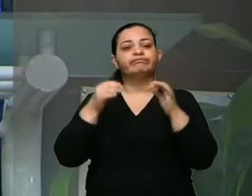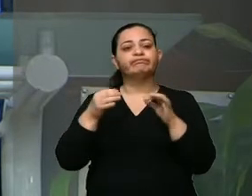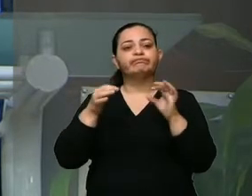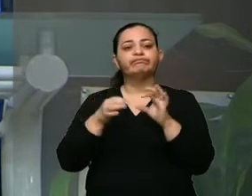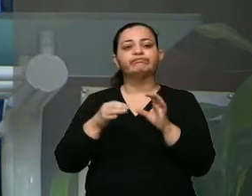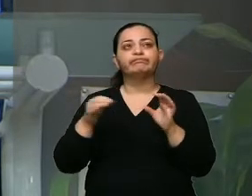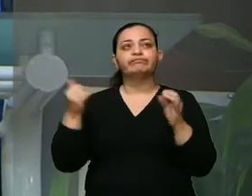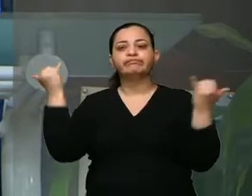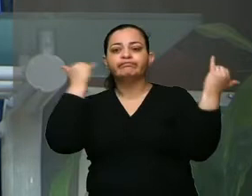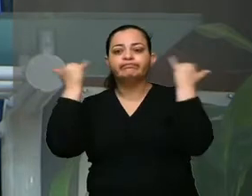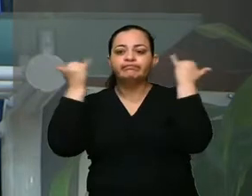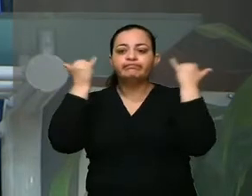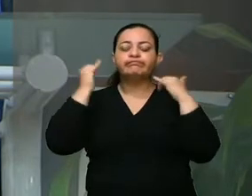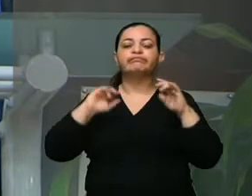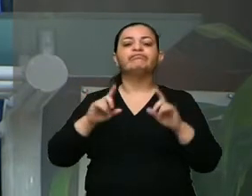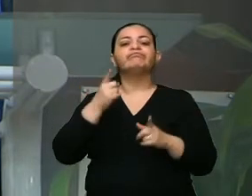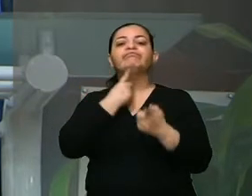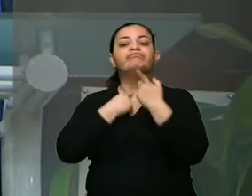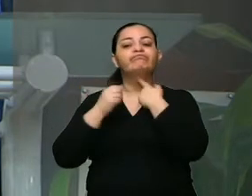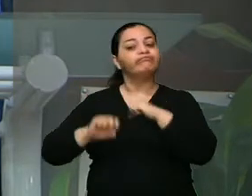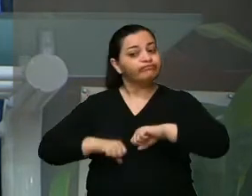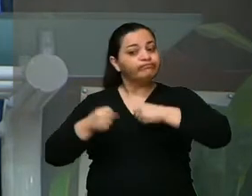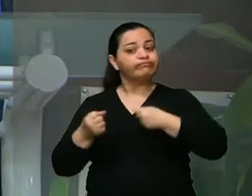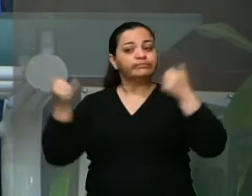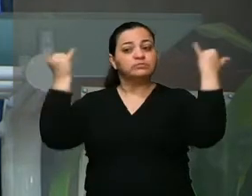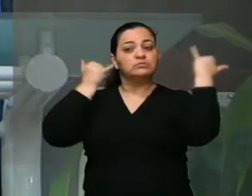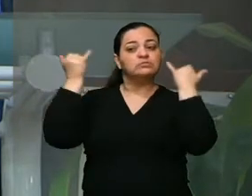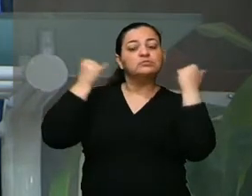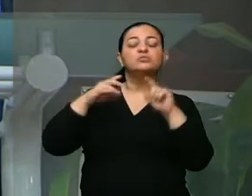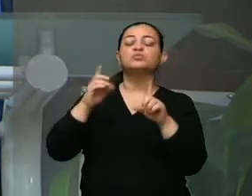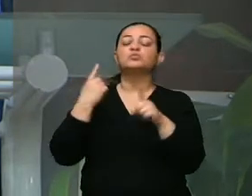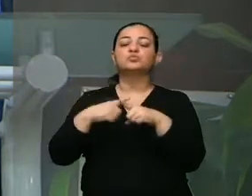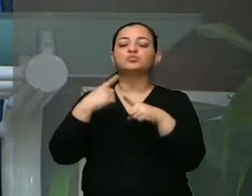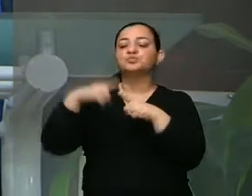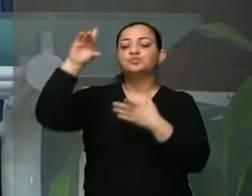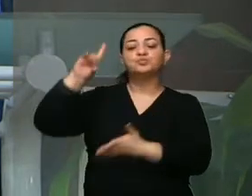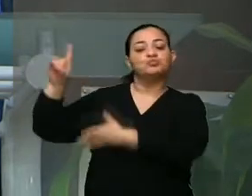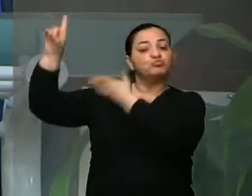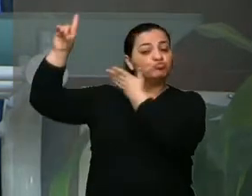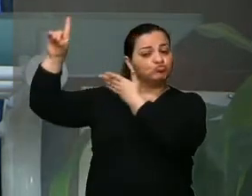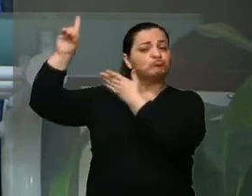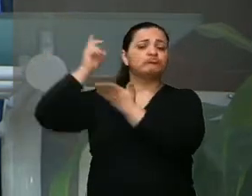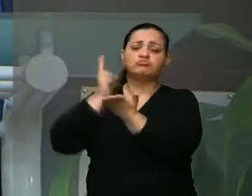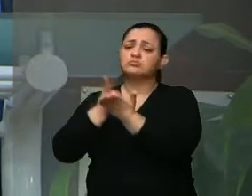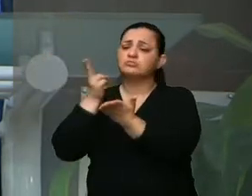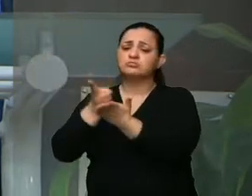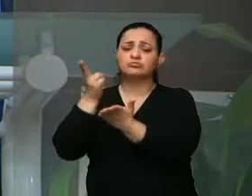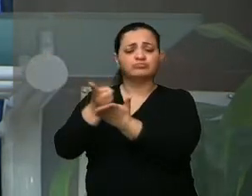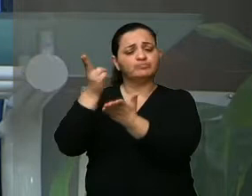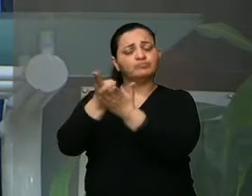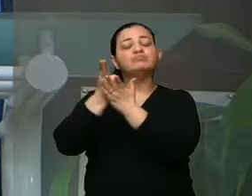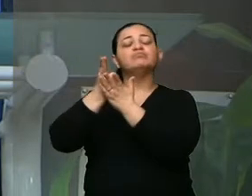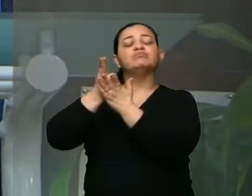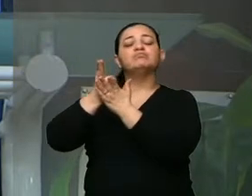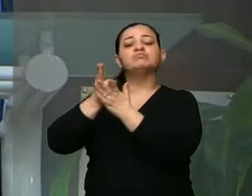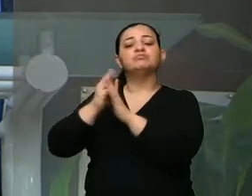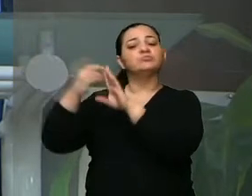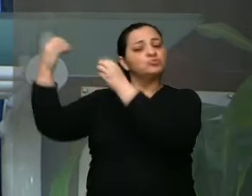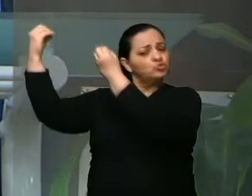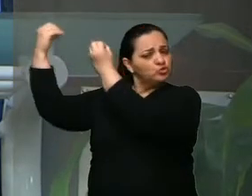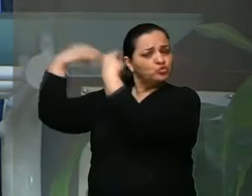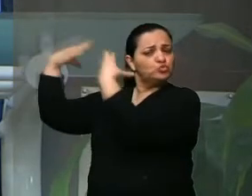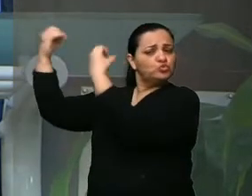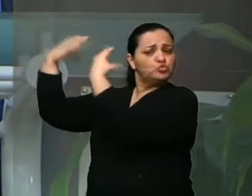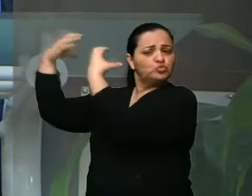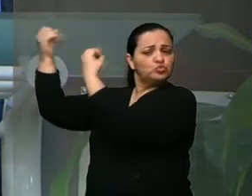ouvir porque deus ele sempre está pronto a ensinar